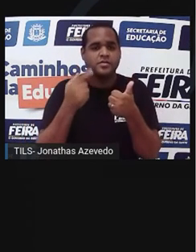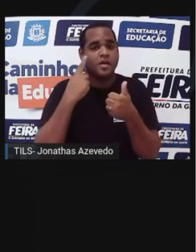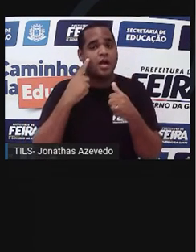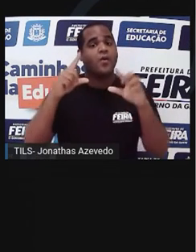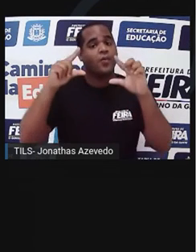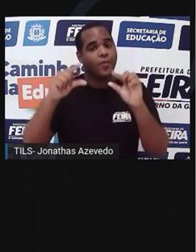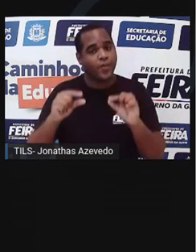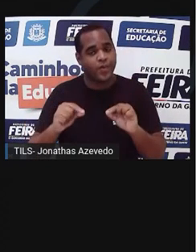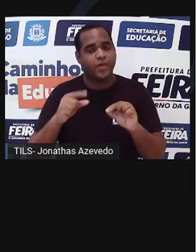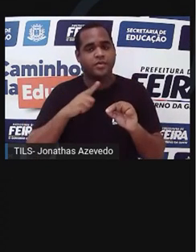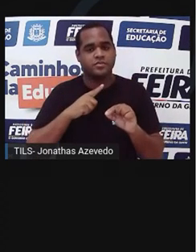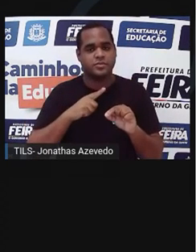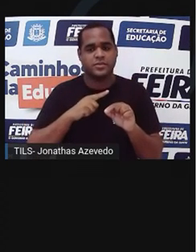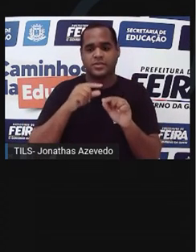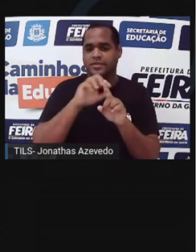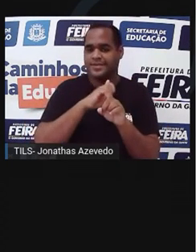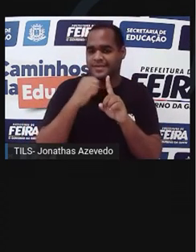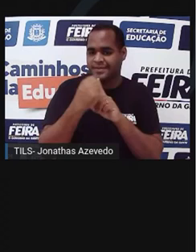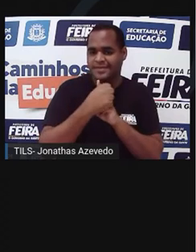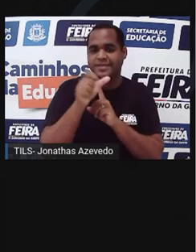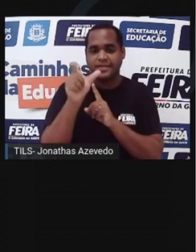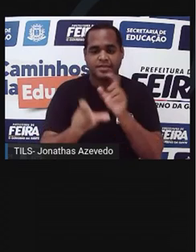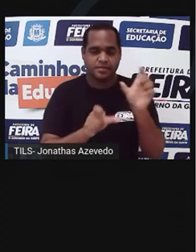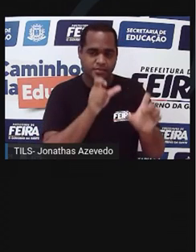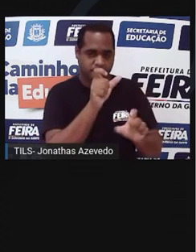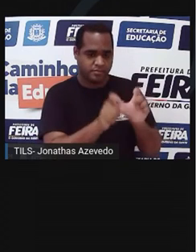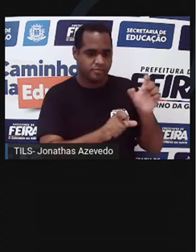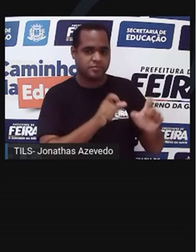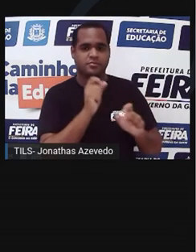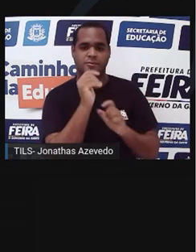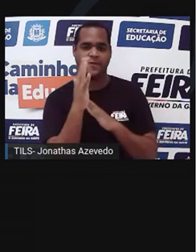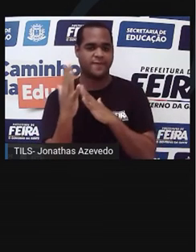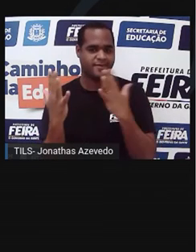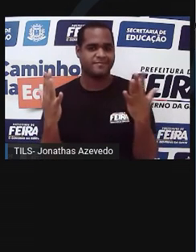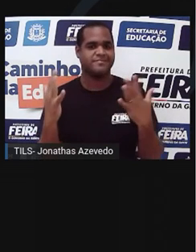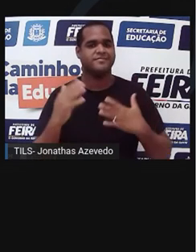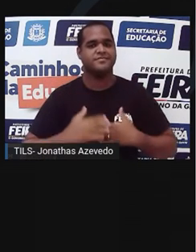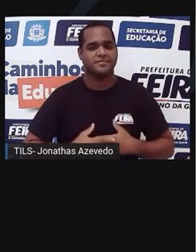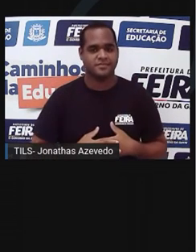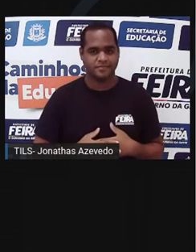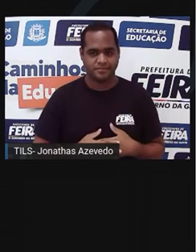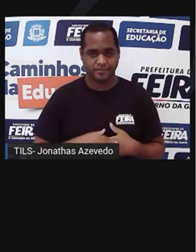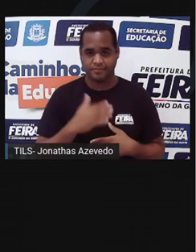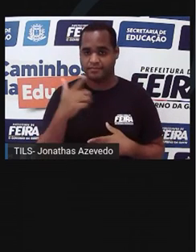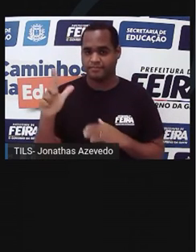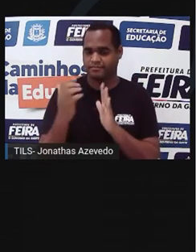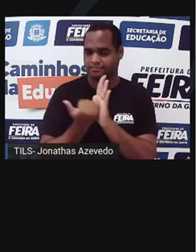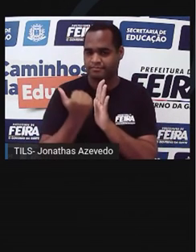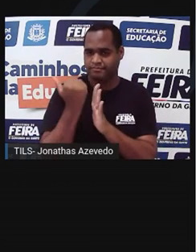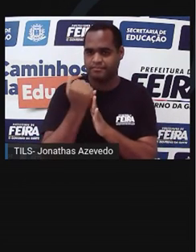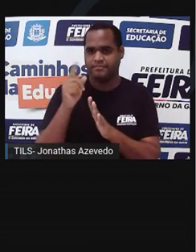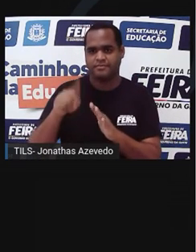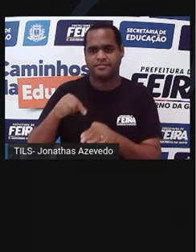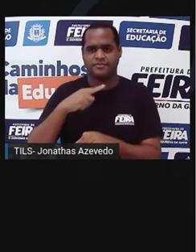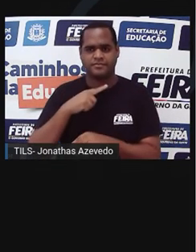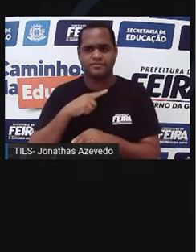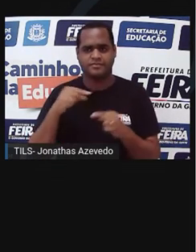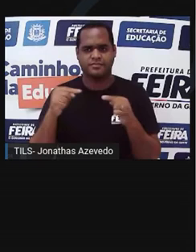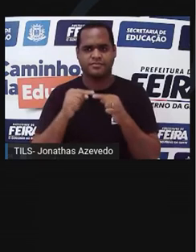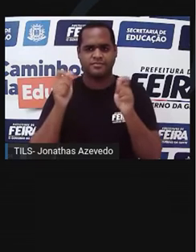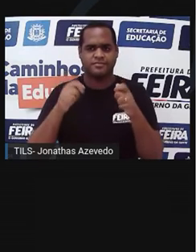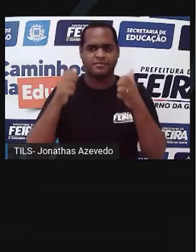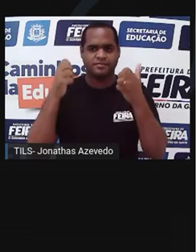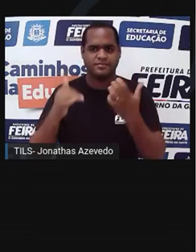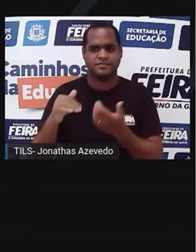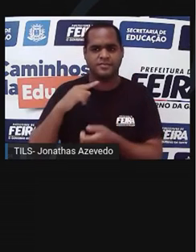redução dos impactos da ação humana no meio ambiente. E ainda, para fazer com que esses serviços sejam incorporados